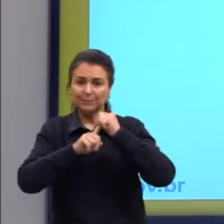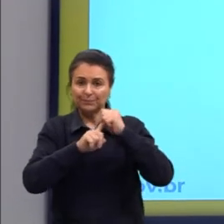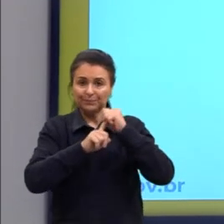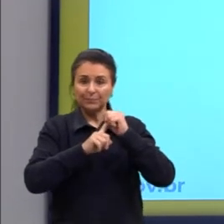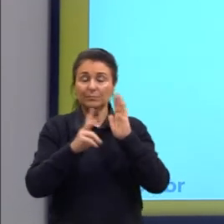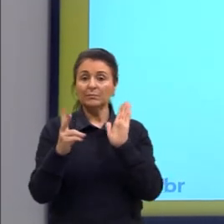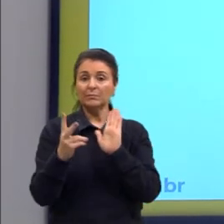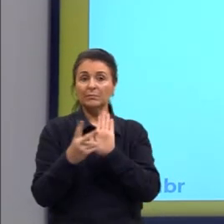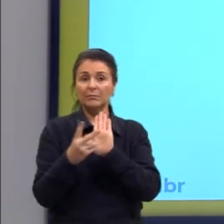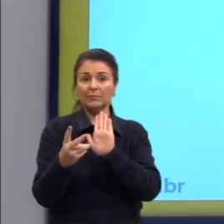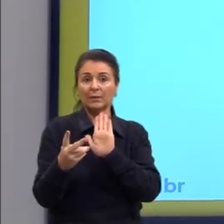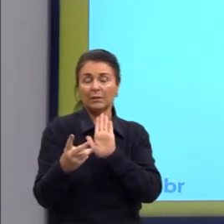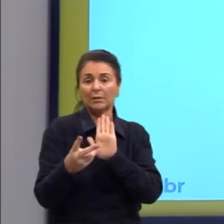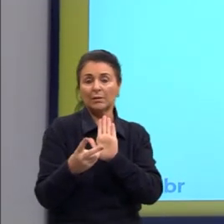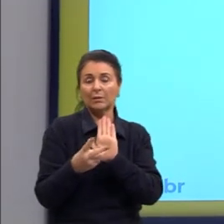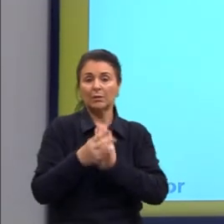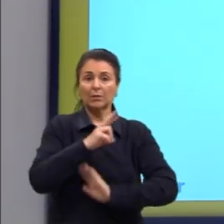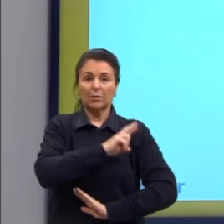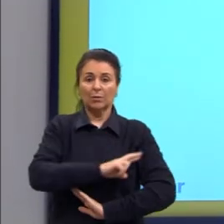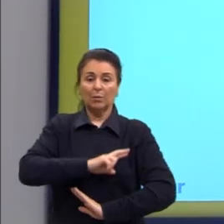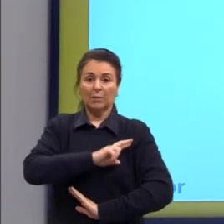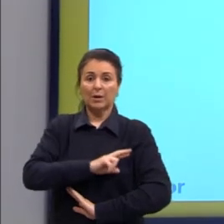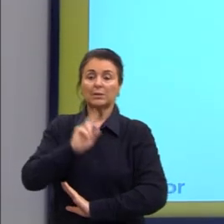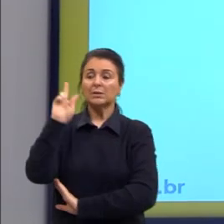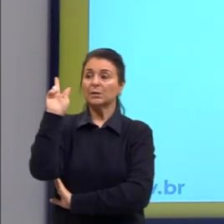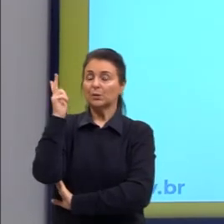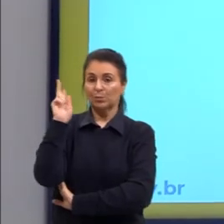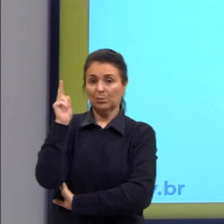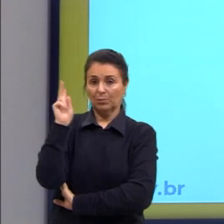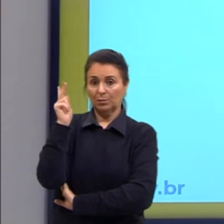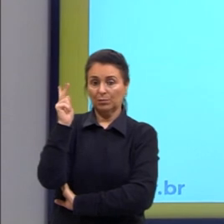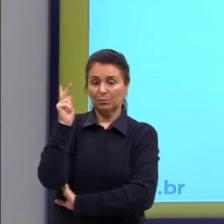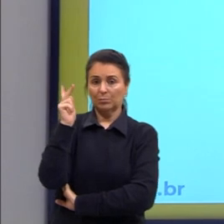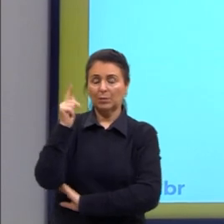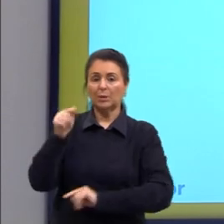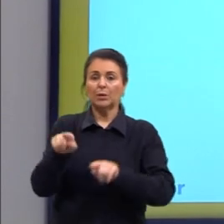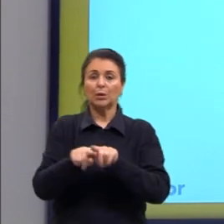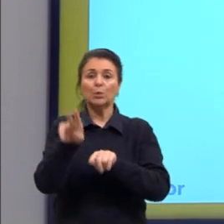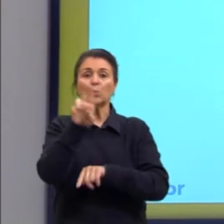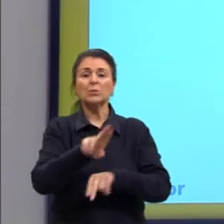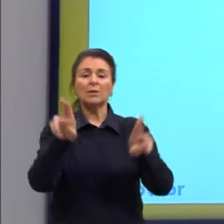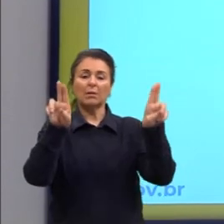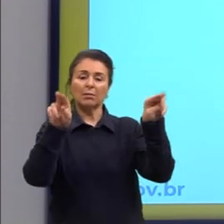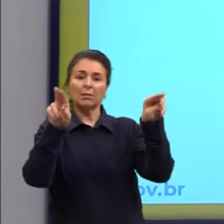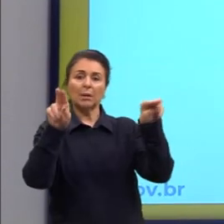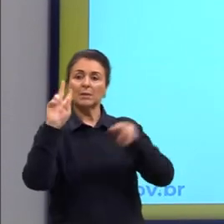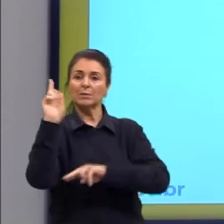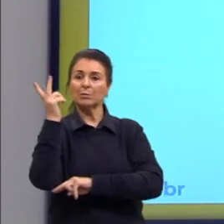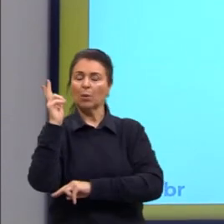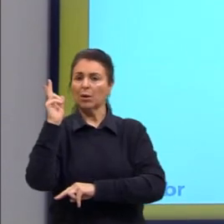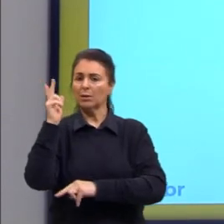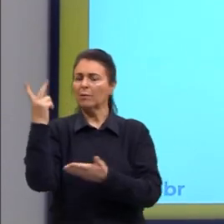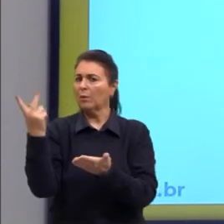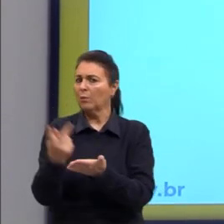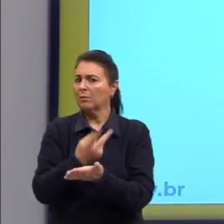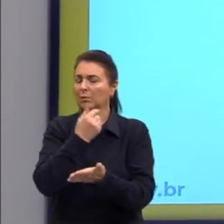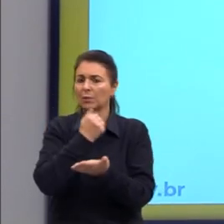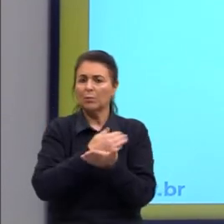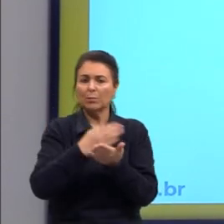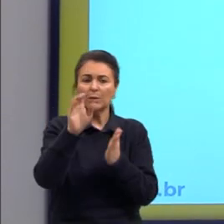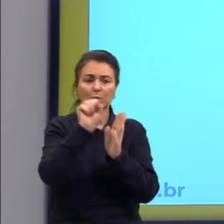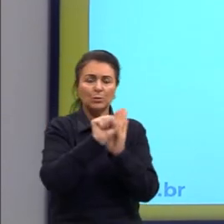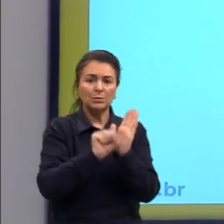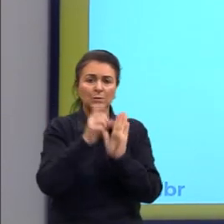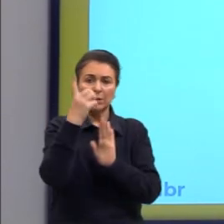questão do indianismo o romance histórico né que ele traz né temas da história que estava acontecendo ali no início do século